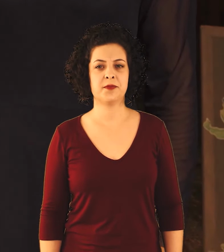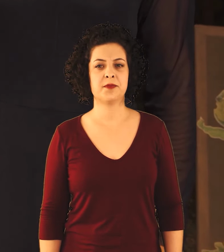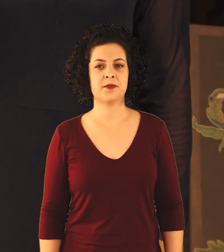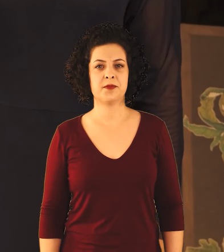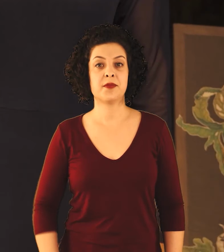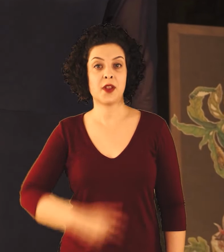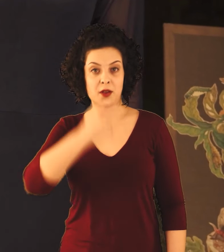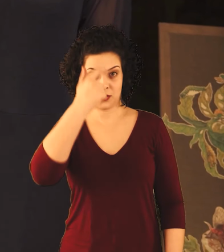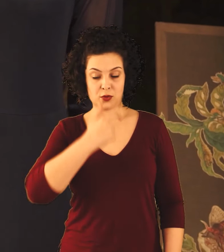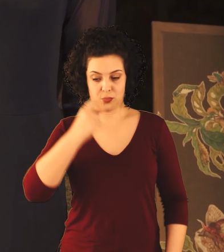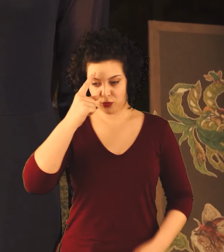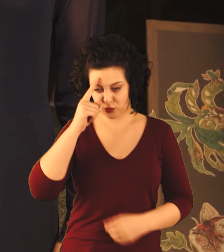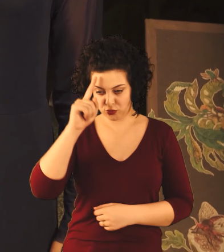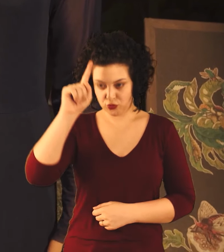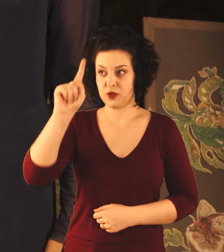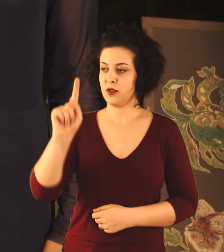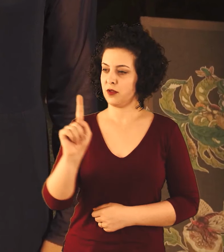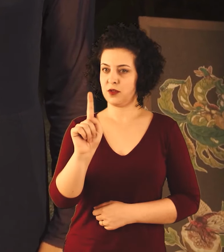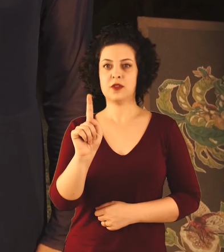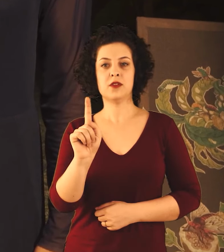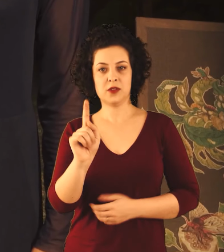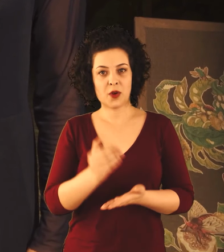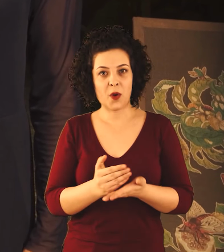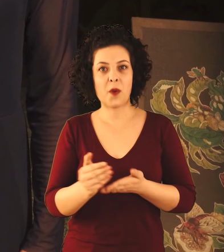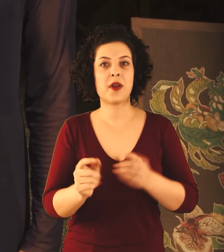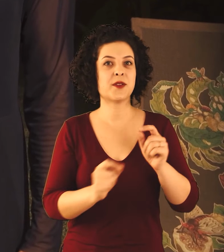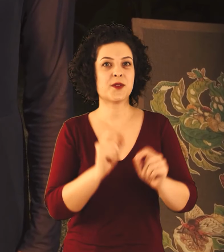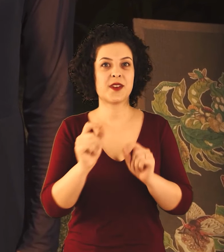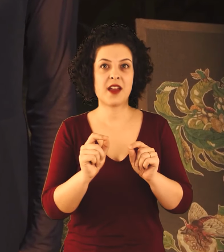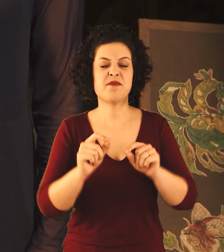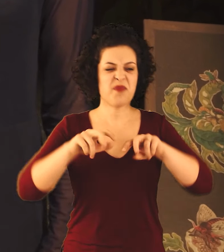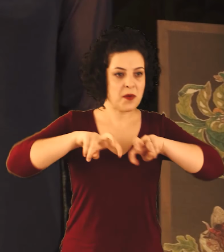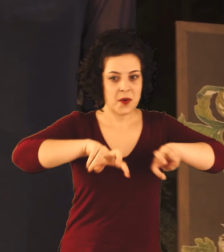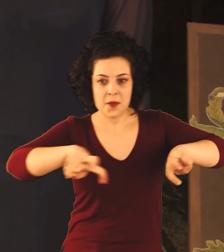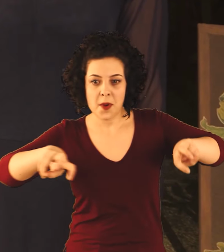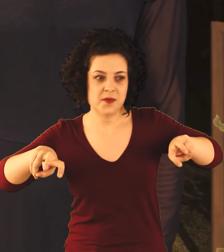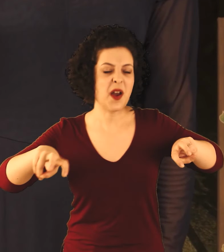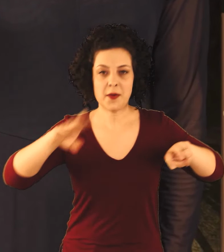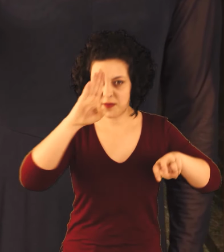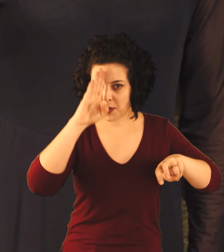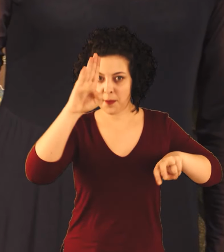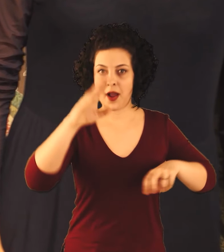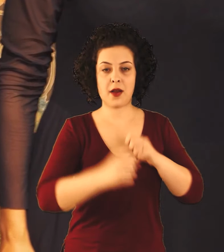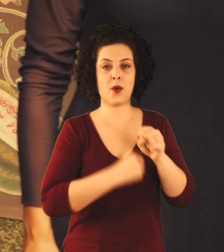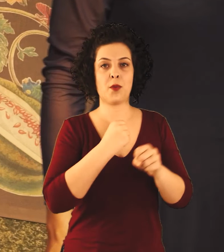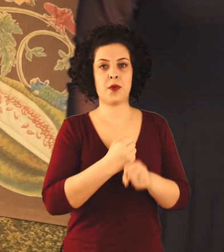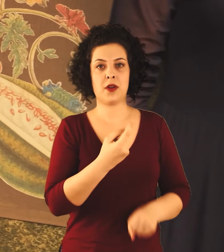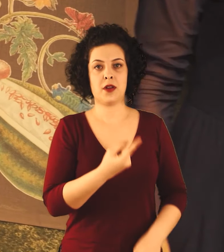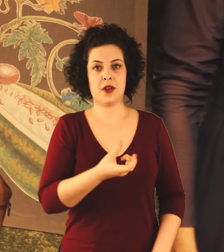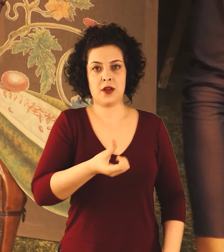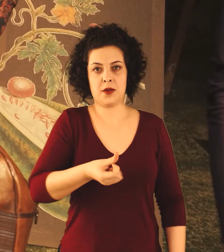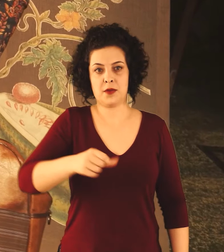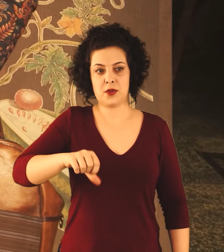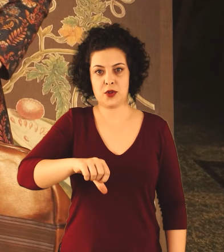Eu sou o dia em que começa a sua maior aventura. Eu sou o ano de